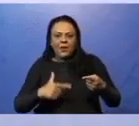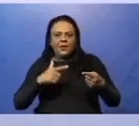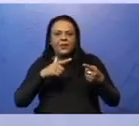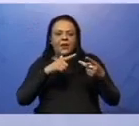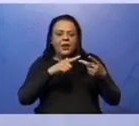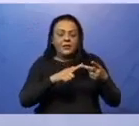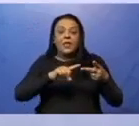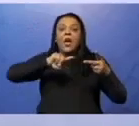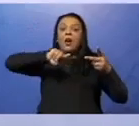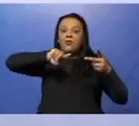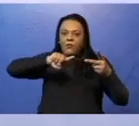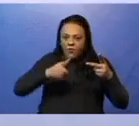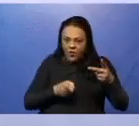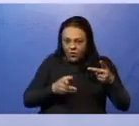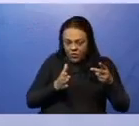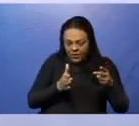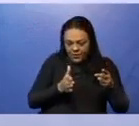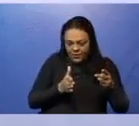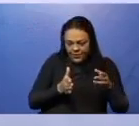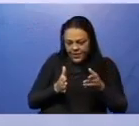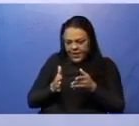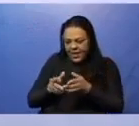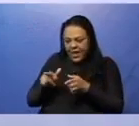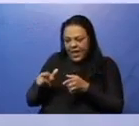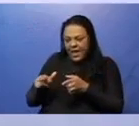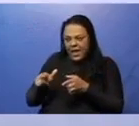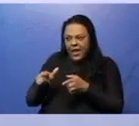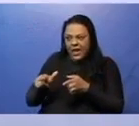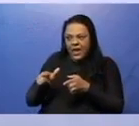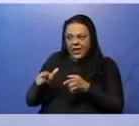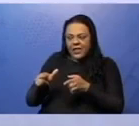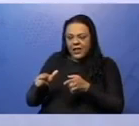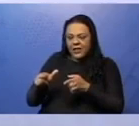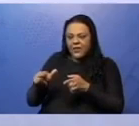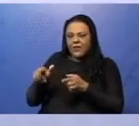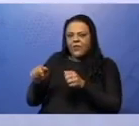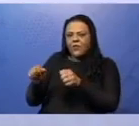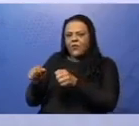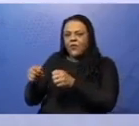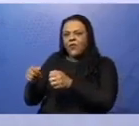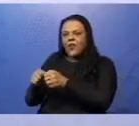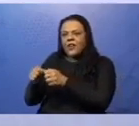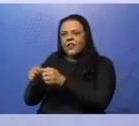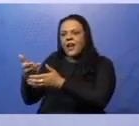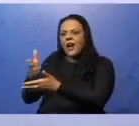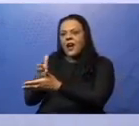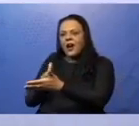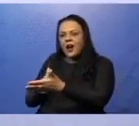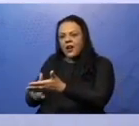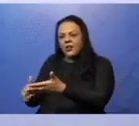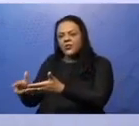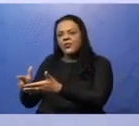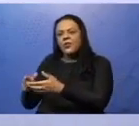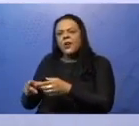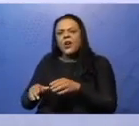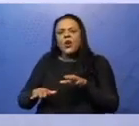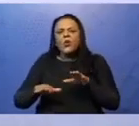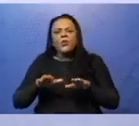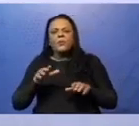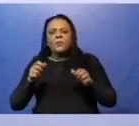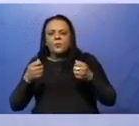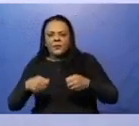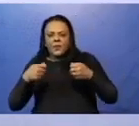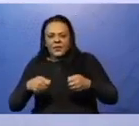minha preferida, vírgula de novo, era sua obra-prima. Então, quando eu coloco uma expressão, eu encaixo alguma coisa